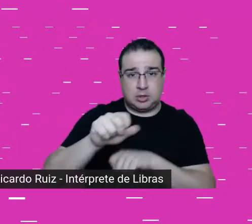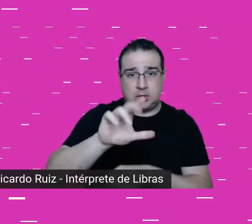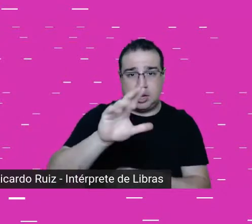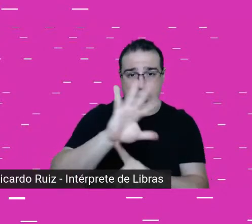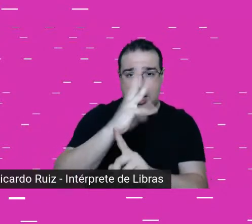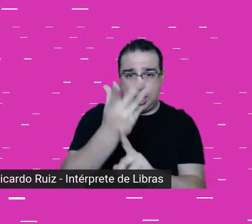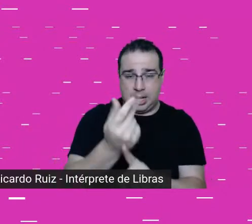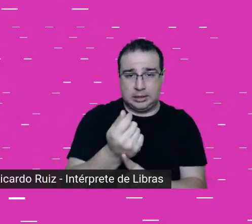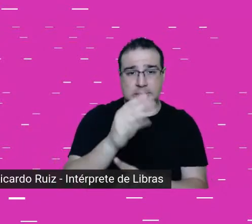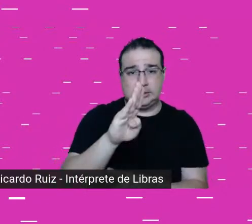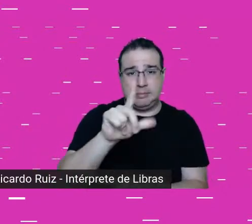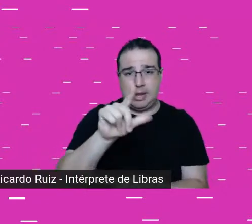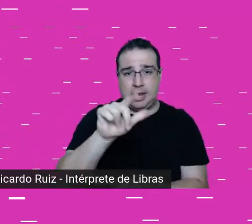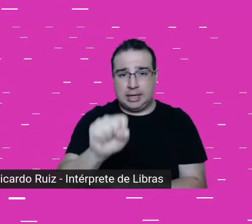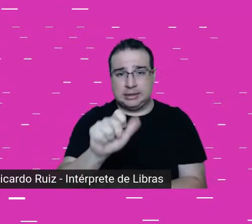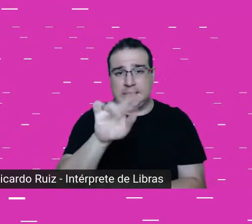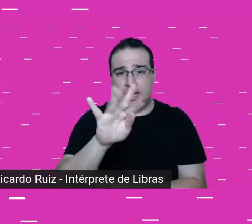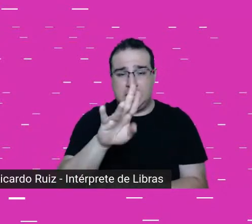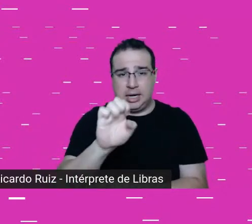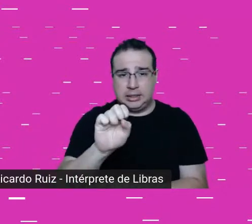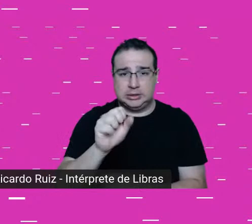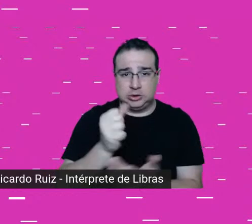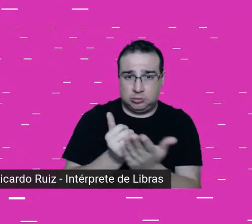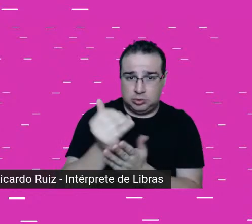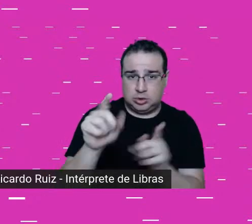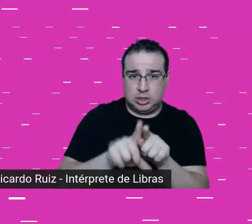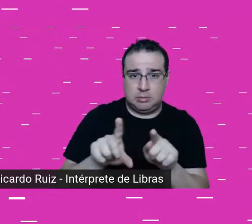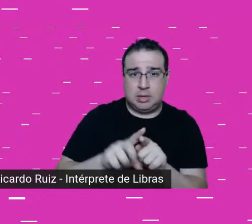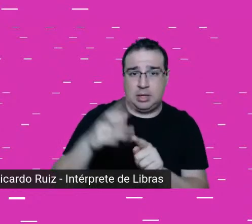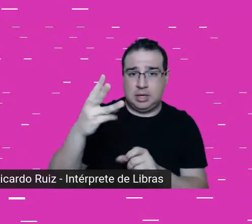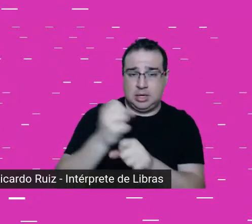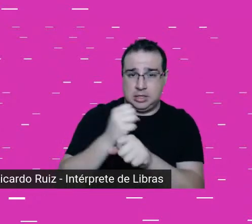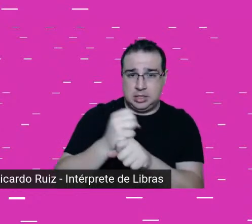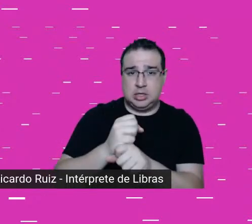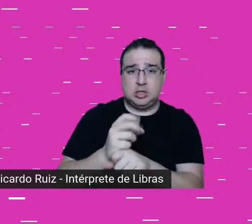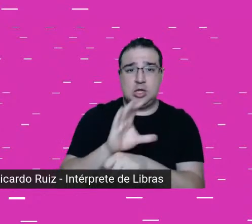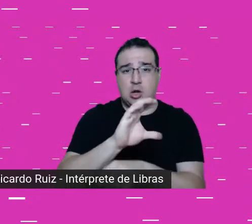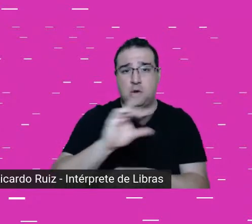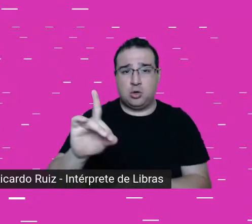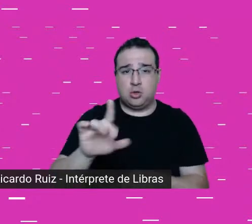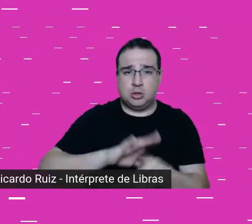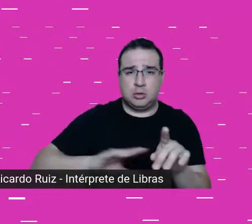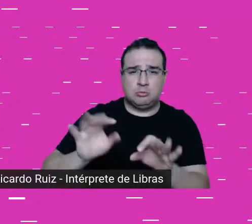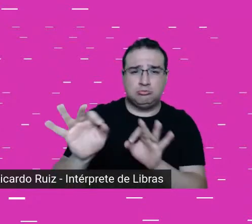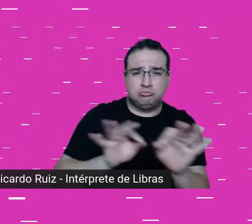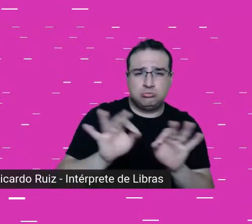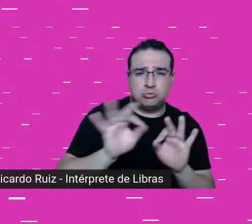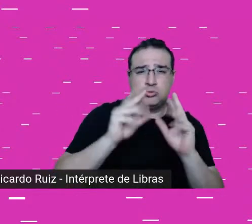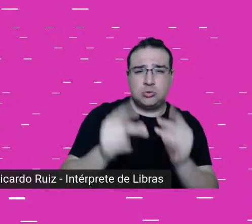em 2000, onde coordenou o núcleo de criação por 3 anos e participou